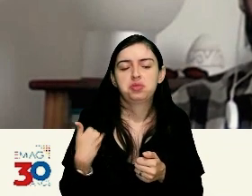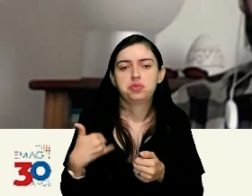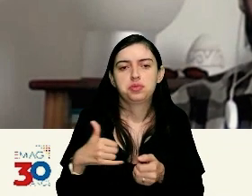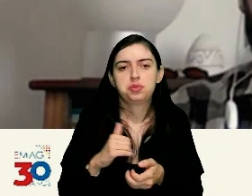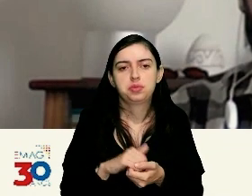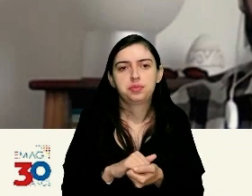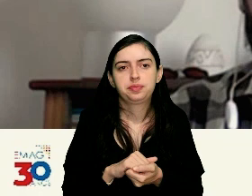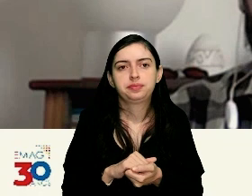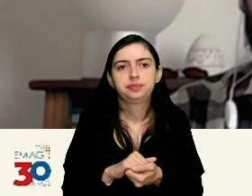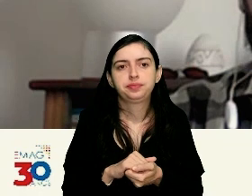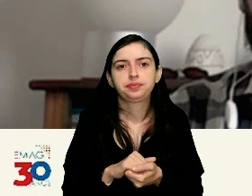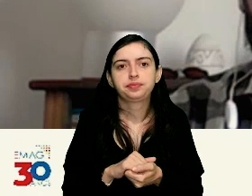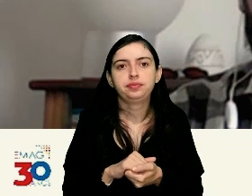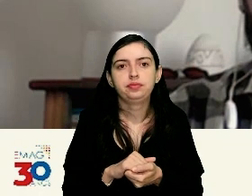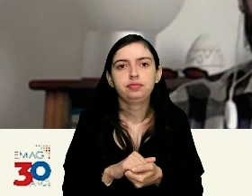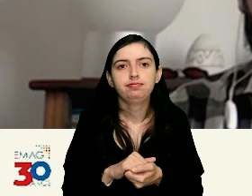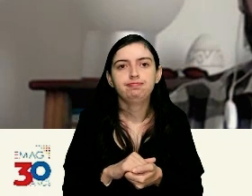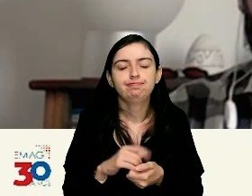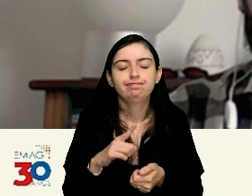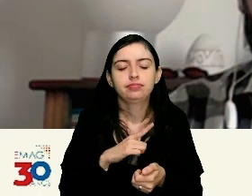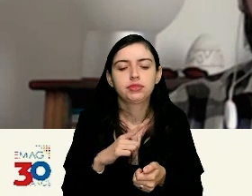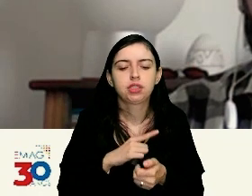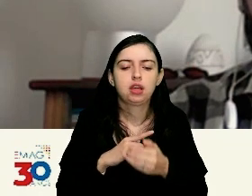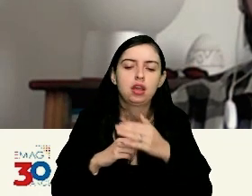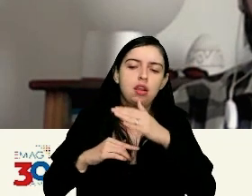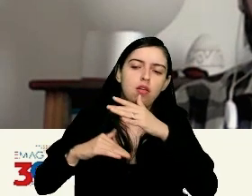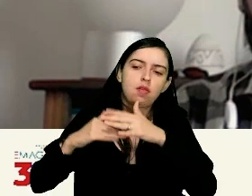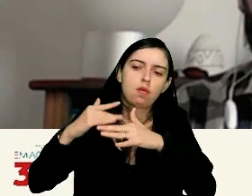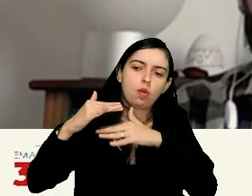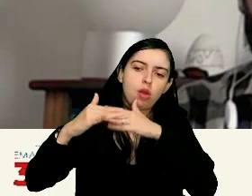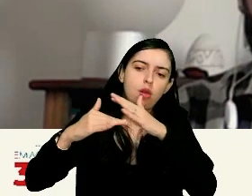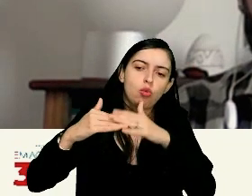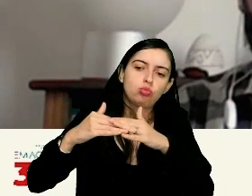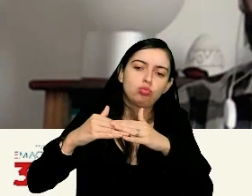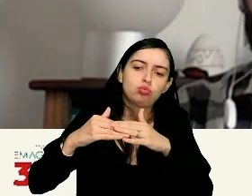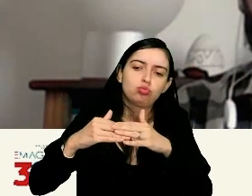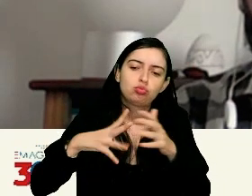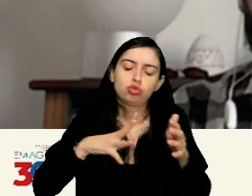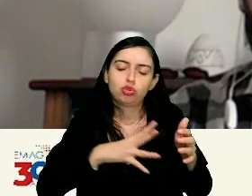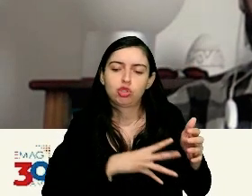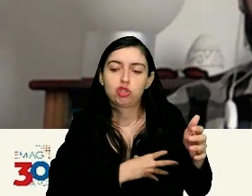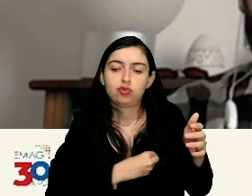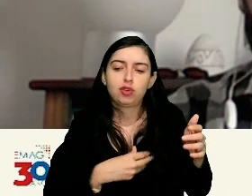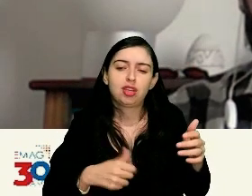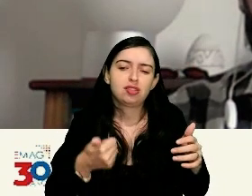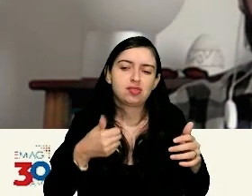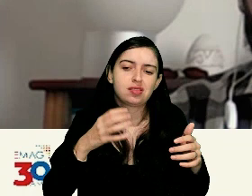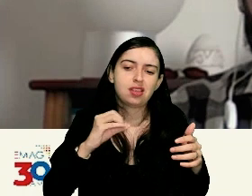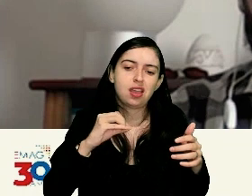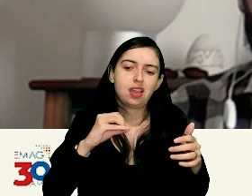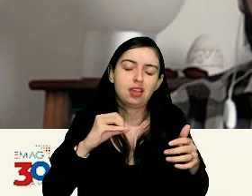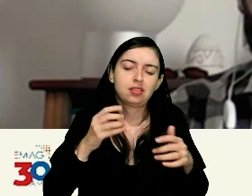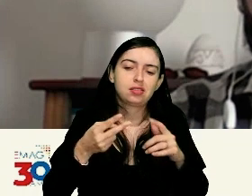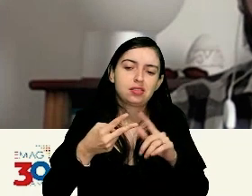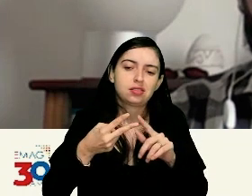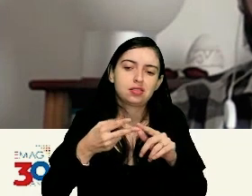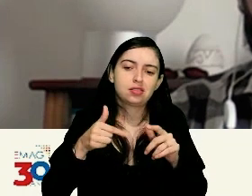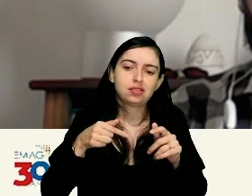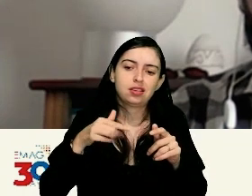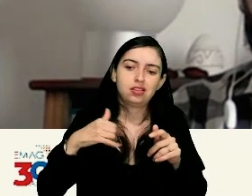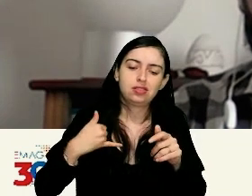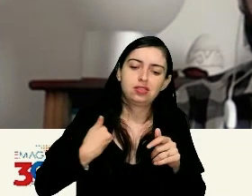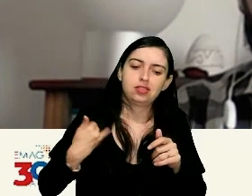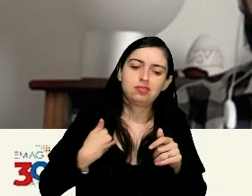E tinha aí um longo caminho, os meninos aí com 10 e 7 anos. E aí